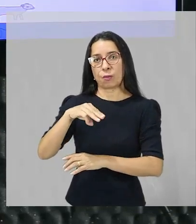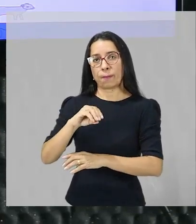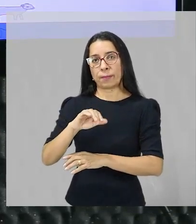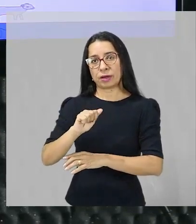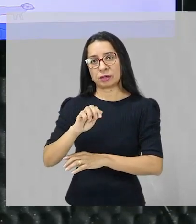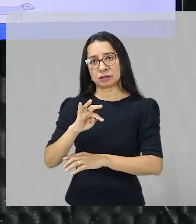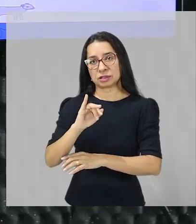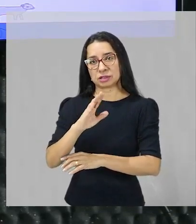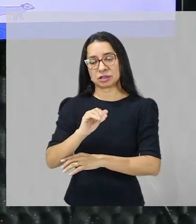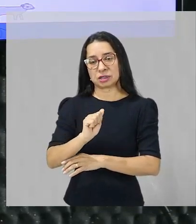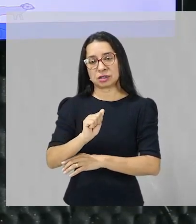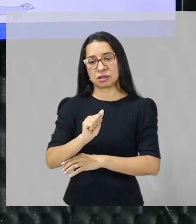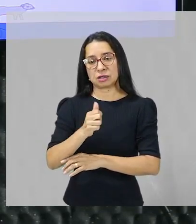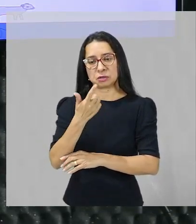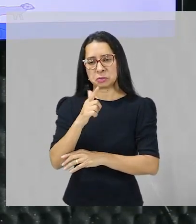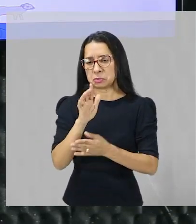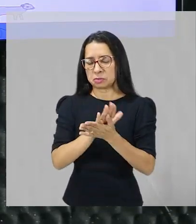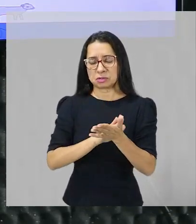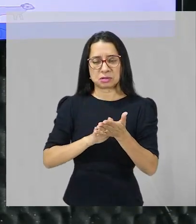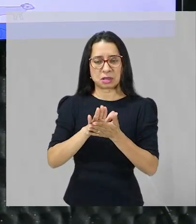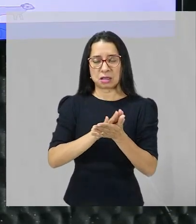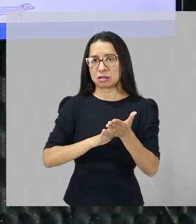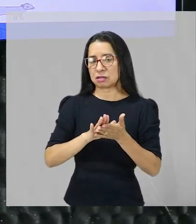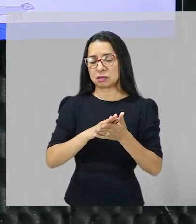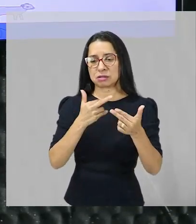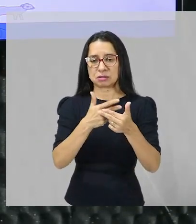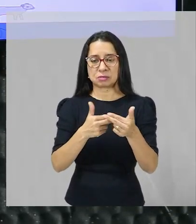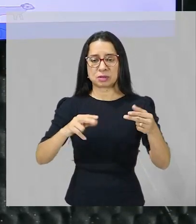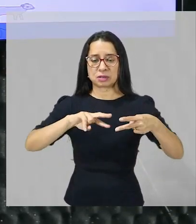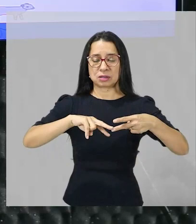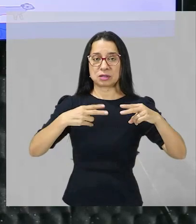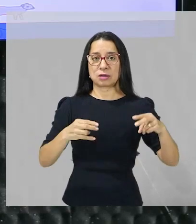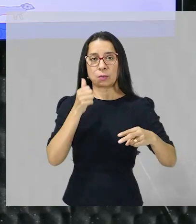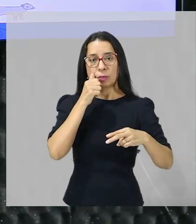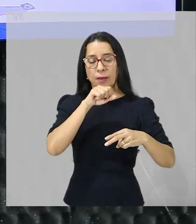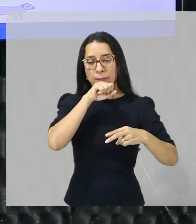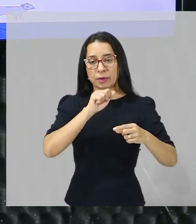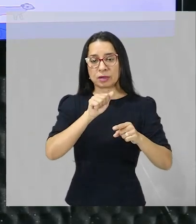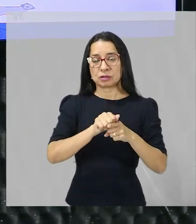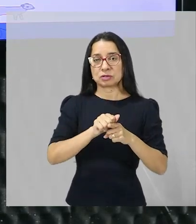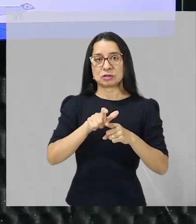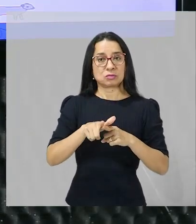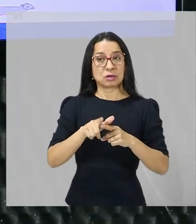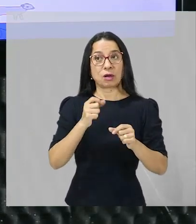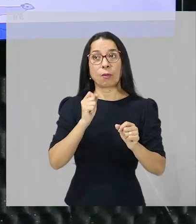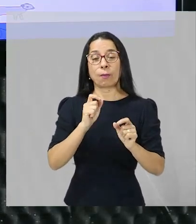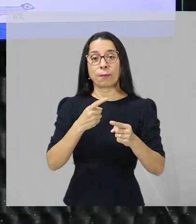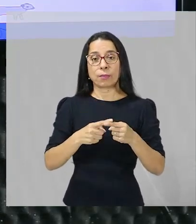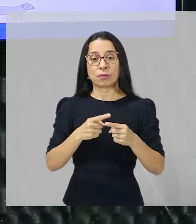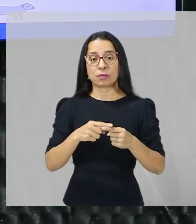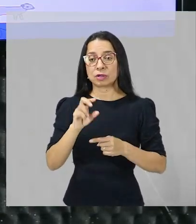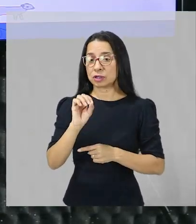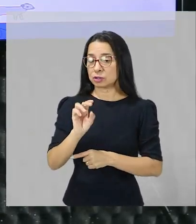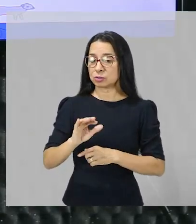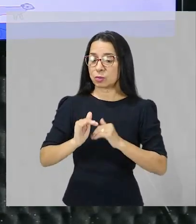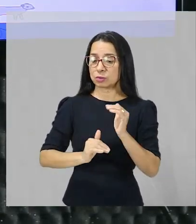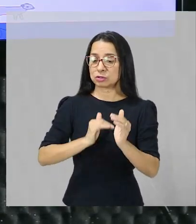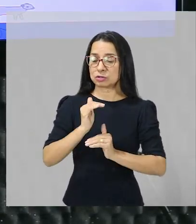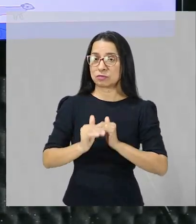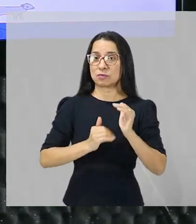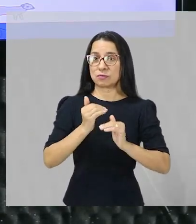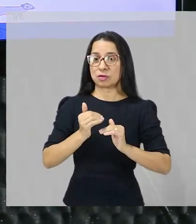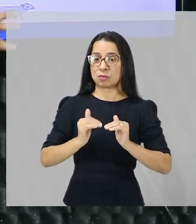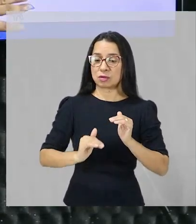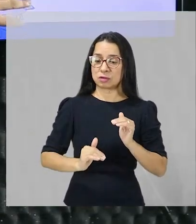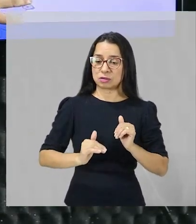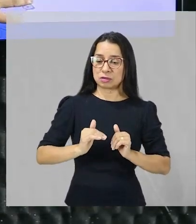material genético da mãe de aluguel, porque a mãe de aluguel só serviu para ela se desenvolver na barriga dela. Tá? O DNA